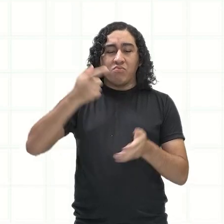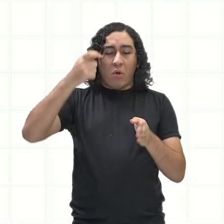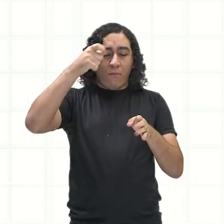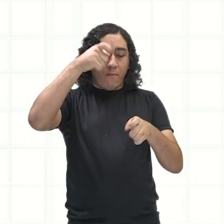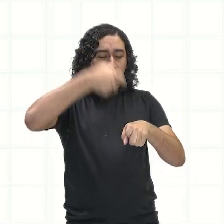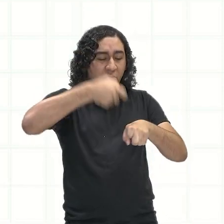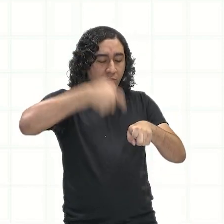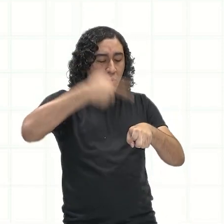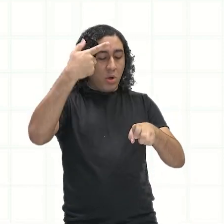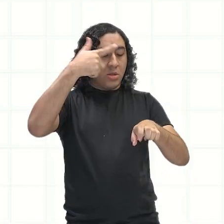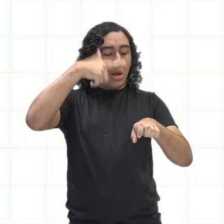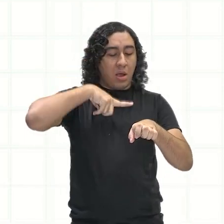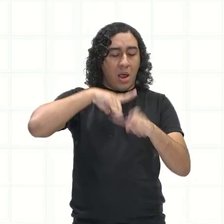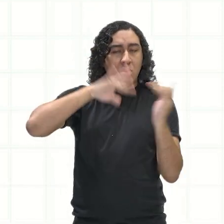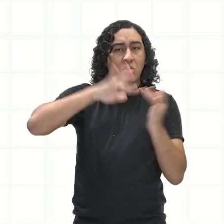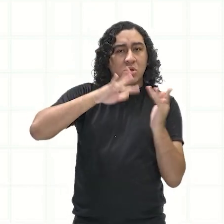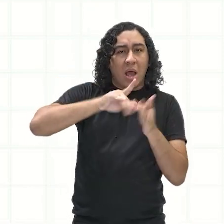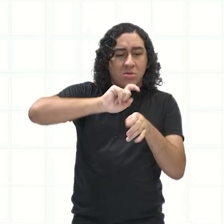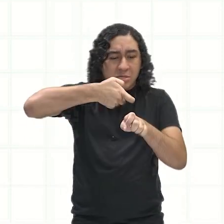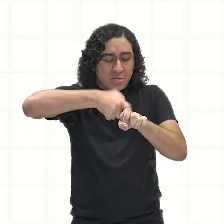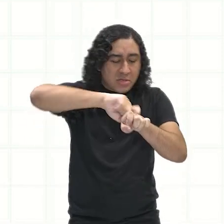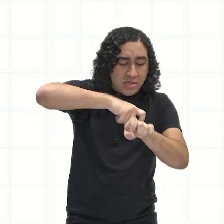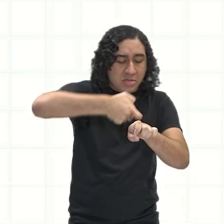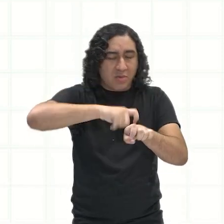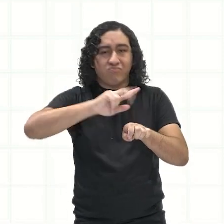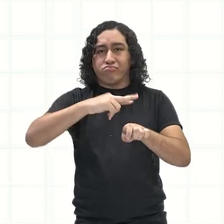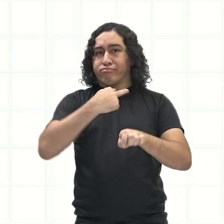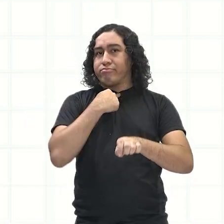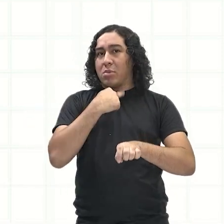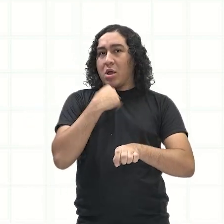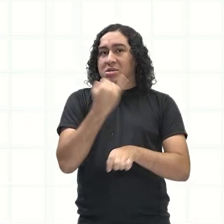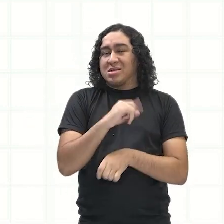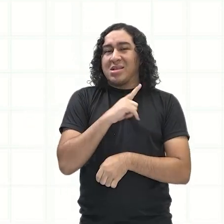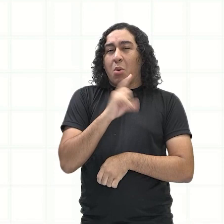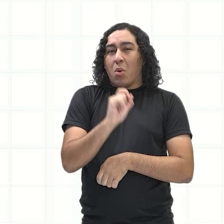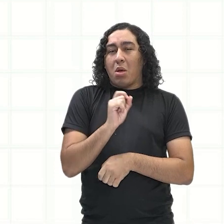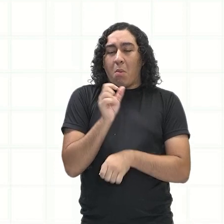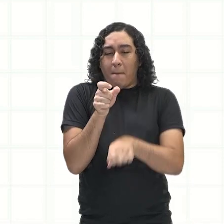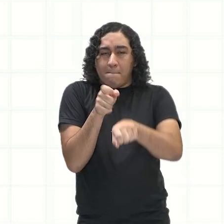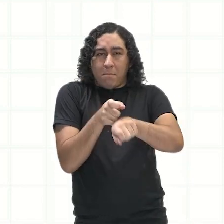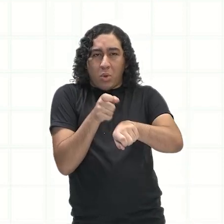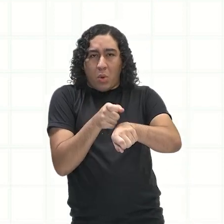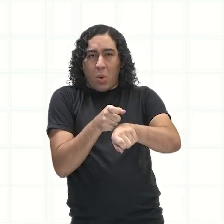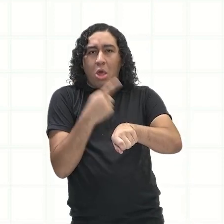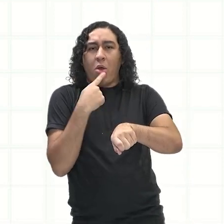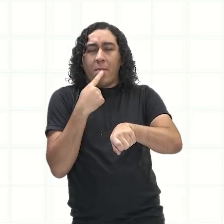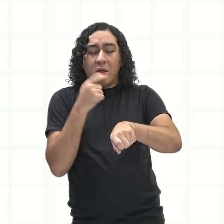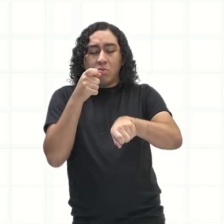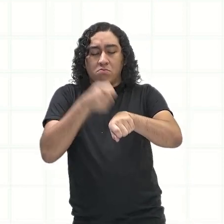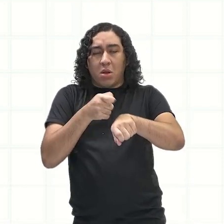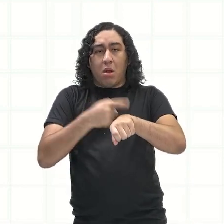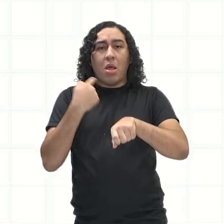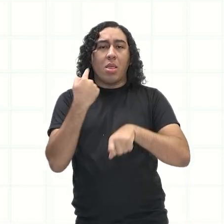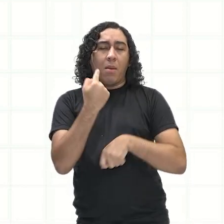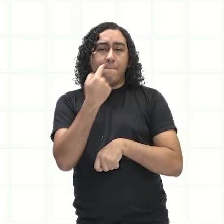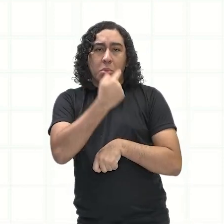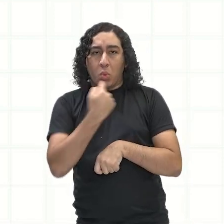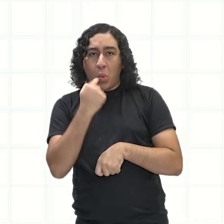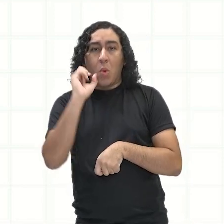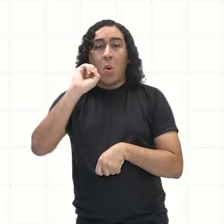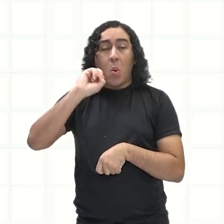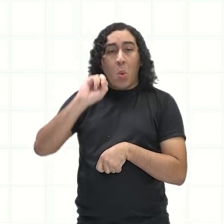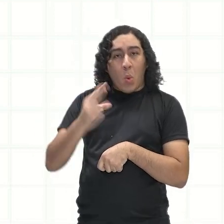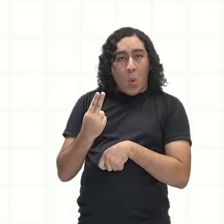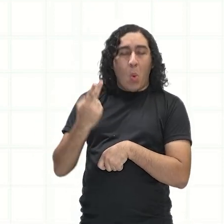Se apresentou ali algum sintoma, alguma pequena bolinha, seja próximo à boca, né? Na região ali dos